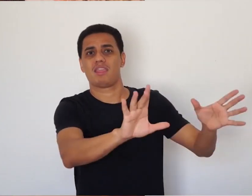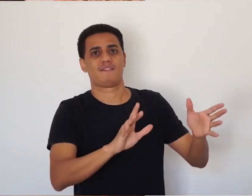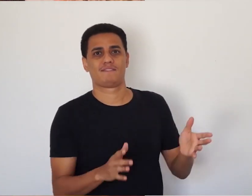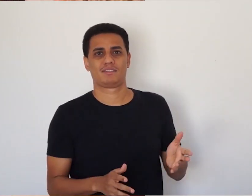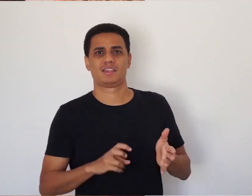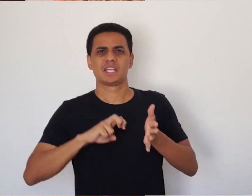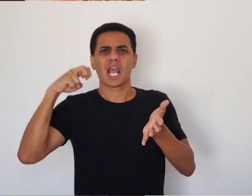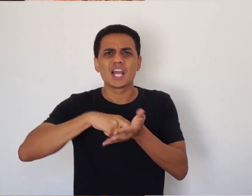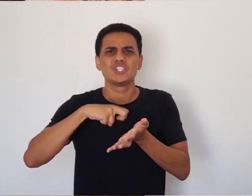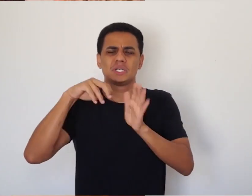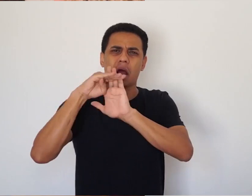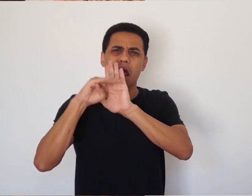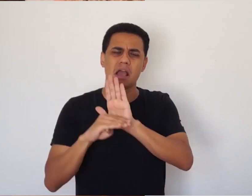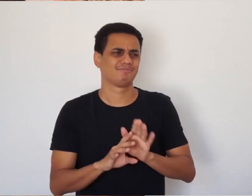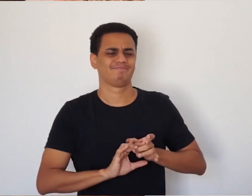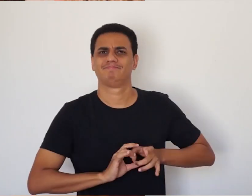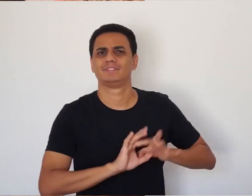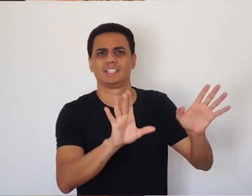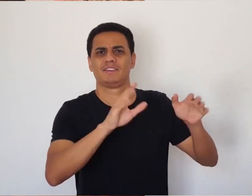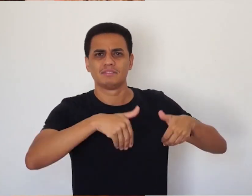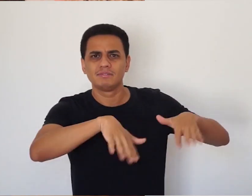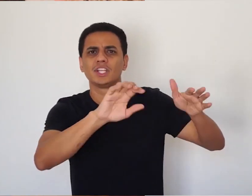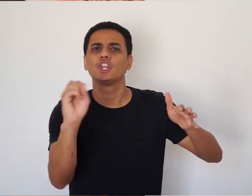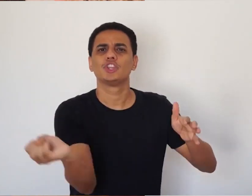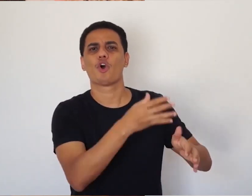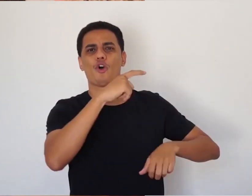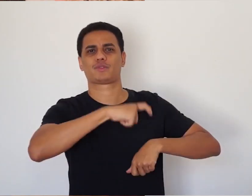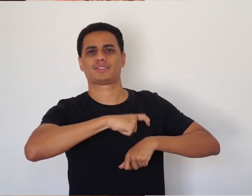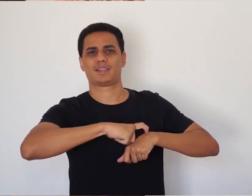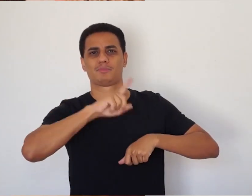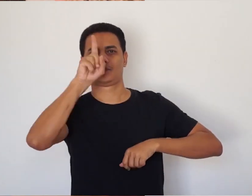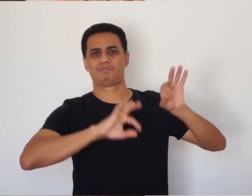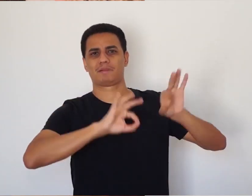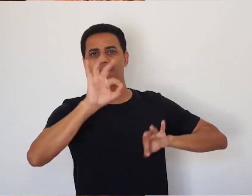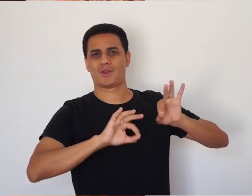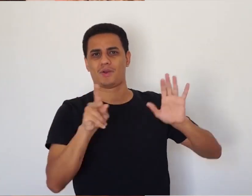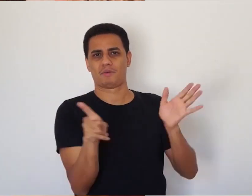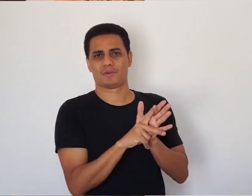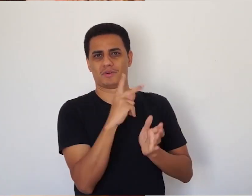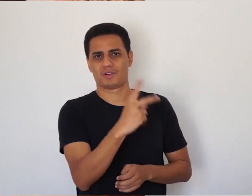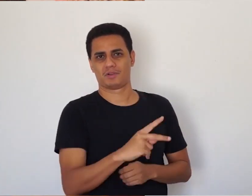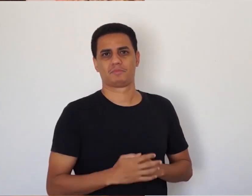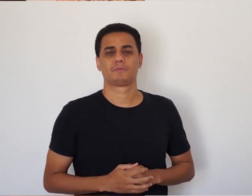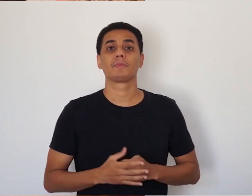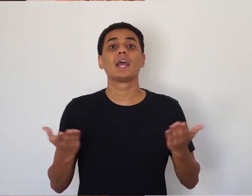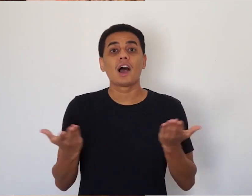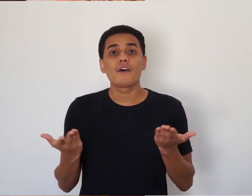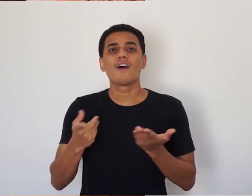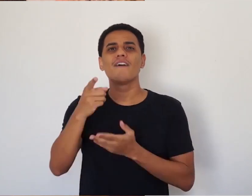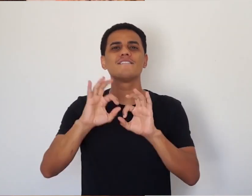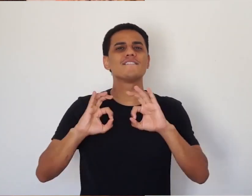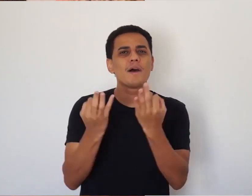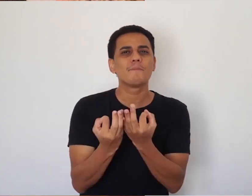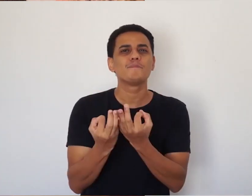toda aquela peste, de toda aquela praga, para ser conduzido a um novo tempo que Deus tinha para eles. Quem